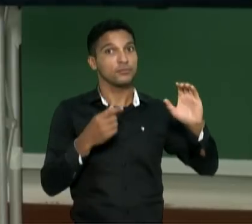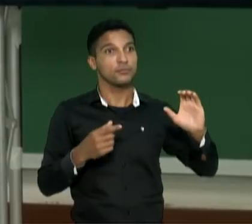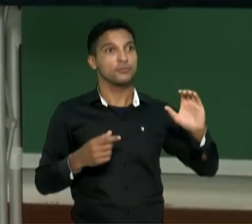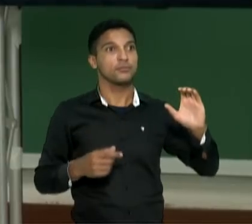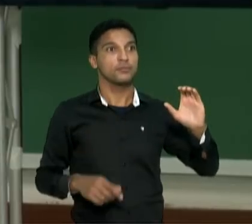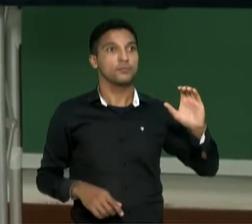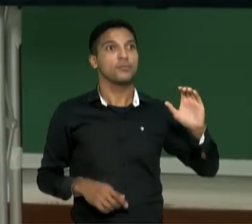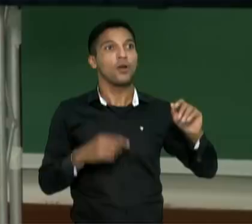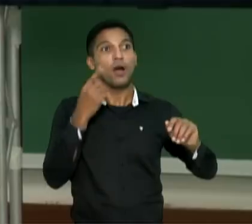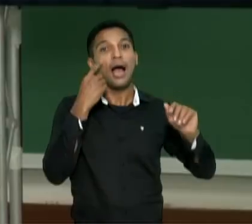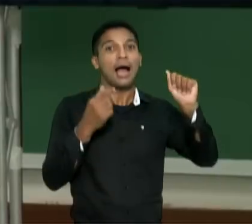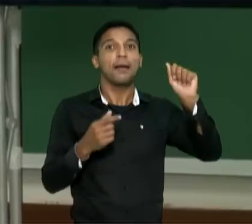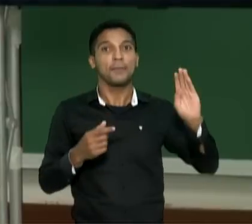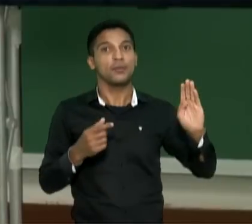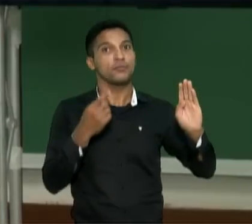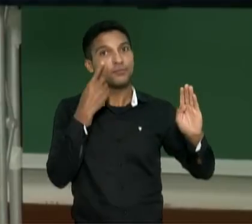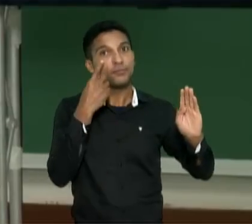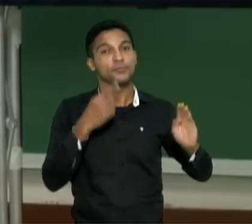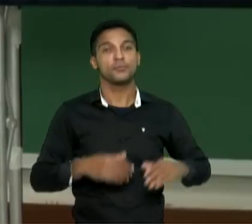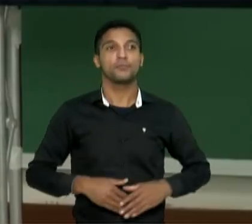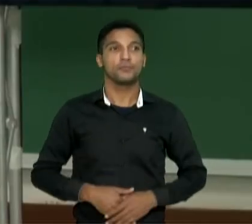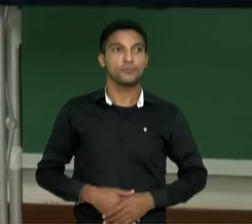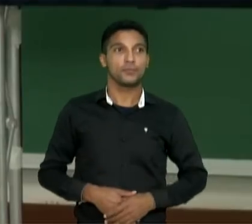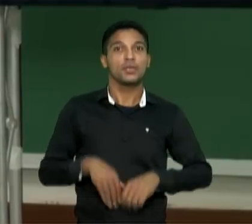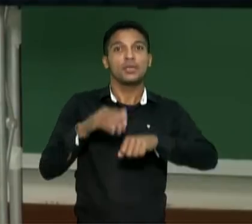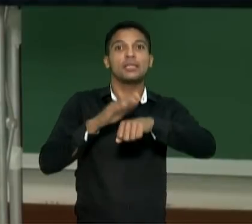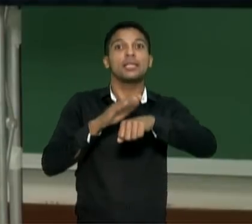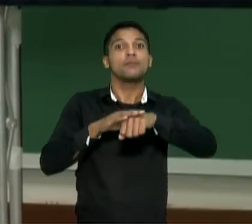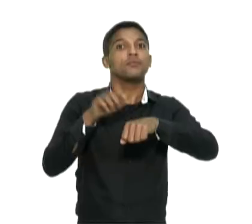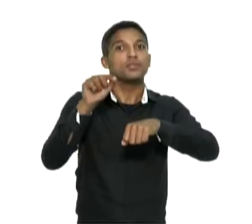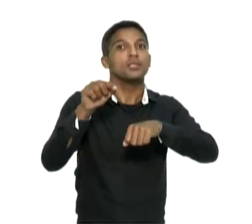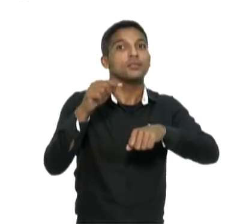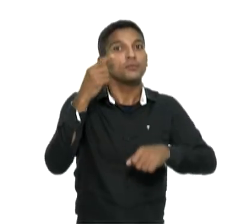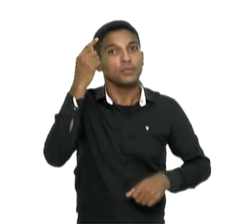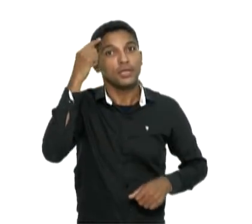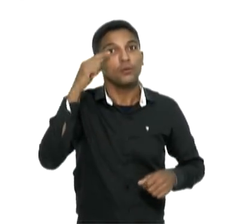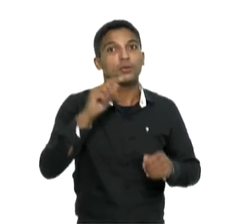da crítica filosófica e da ciência. Tempo para vocês pensarem.